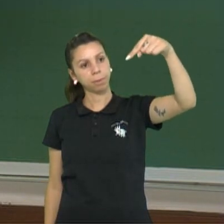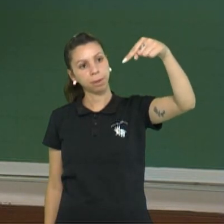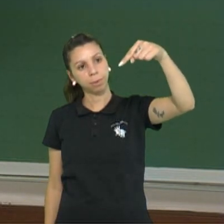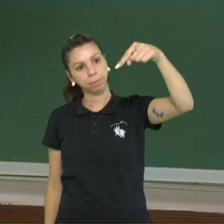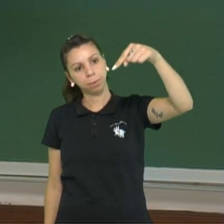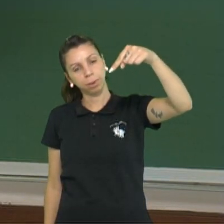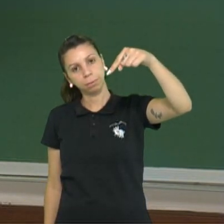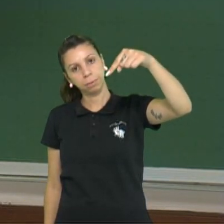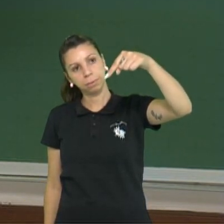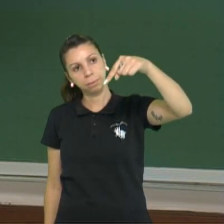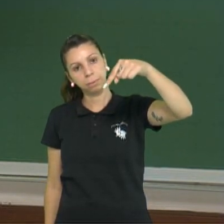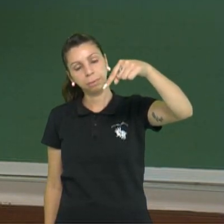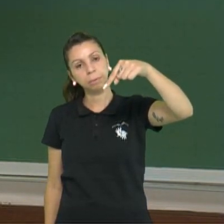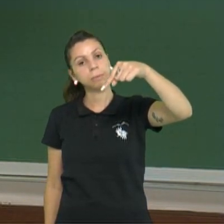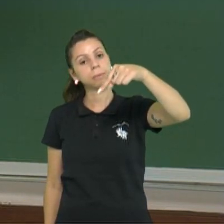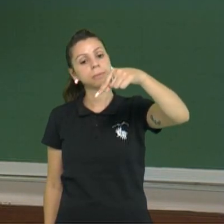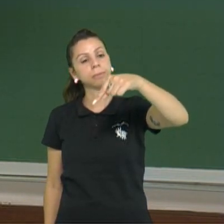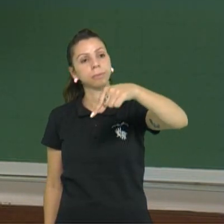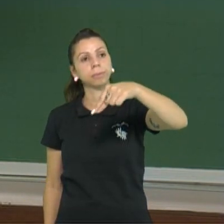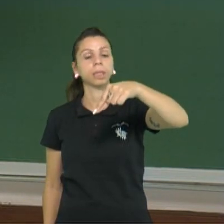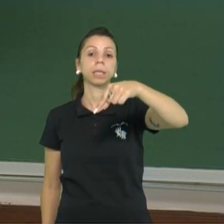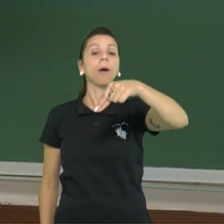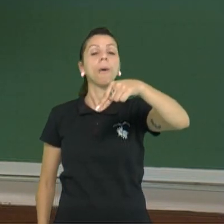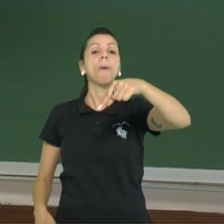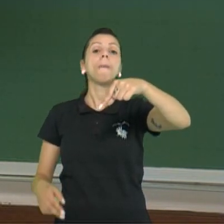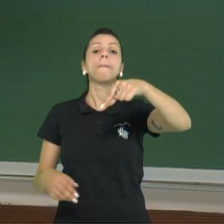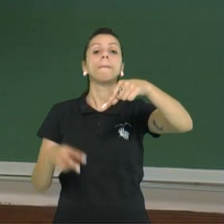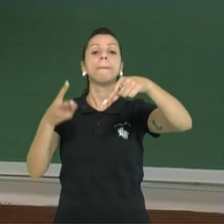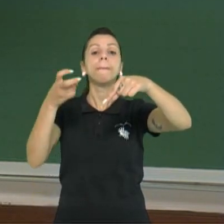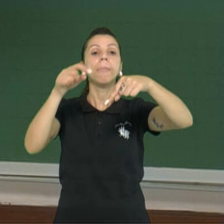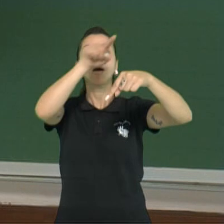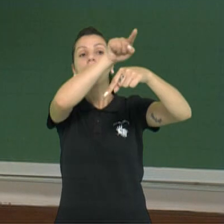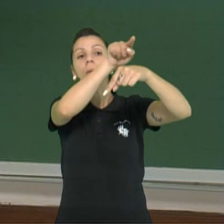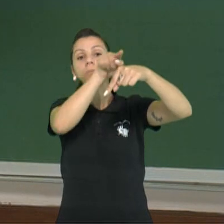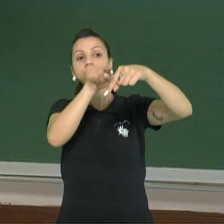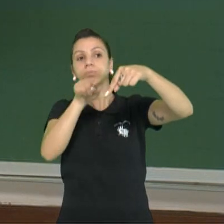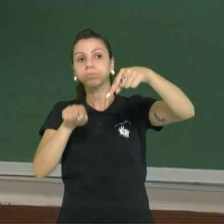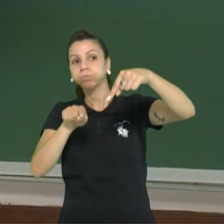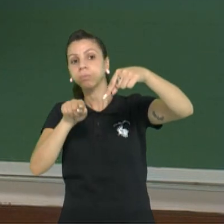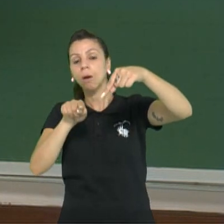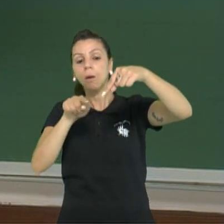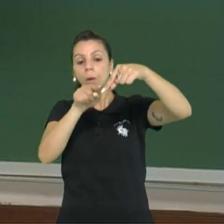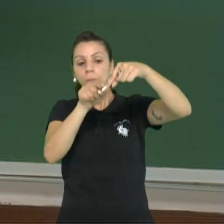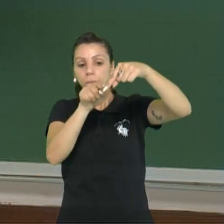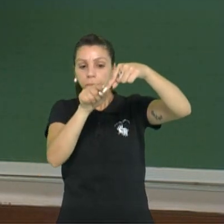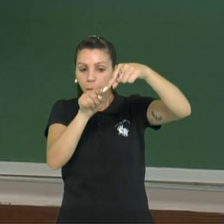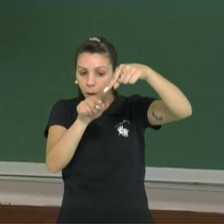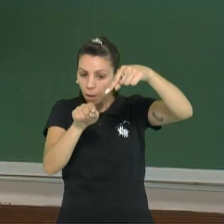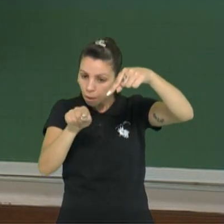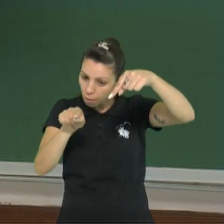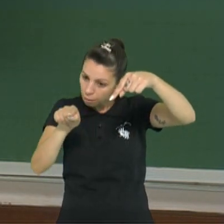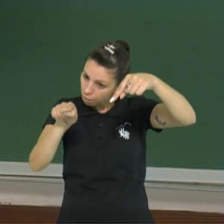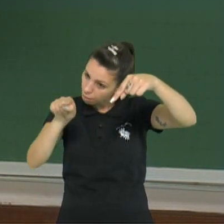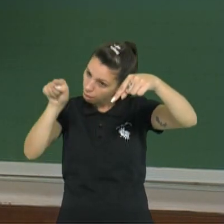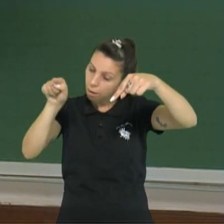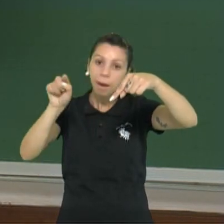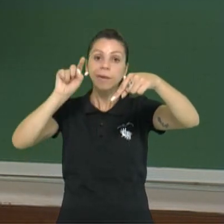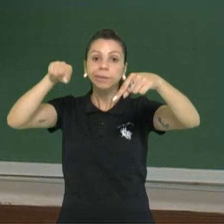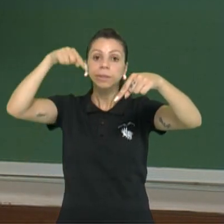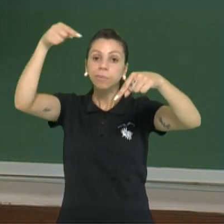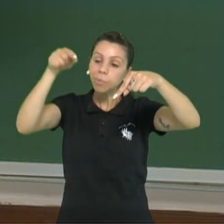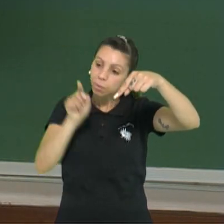seta indicando um decrescimento, e depois desse eixo de simetria, nós temos um